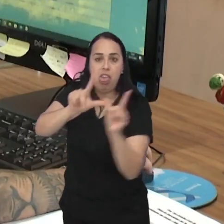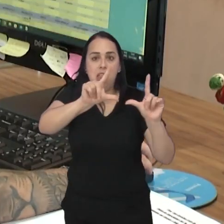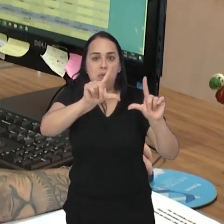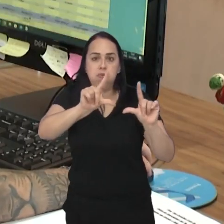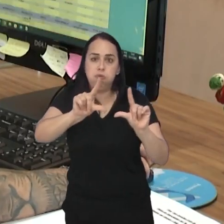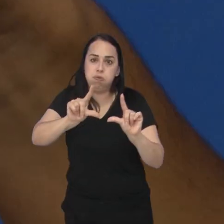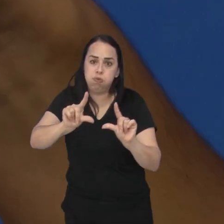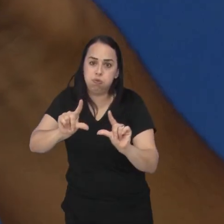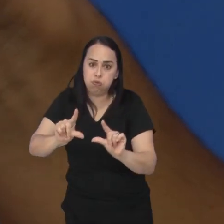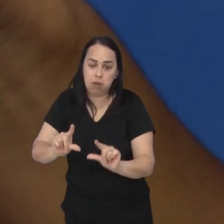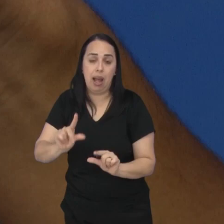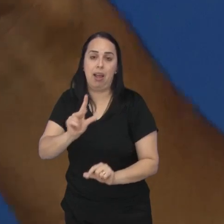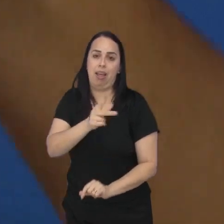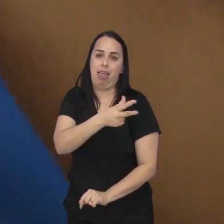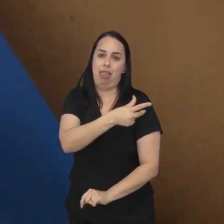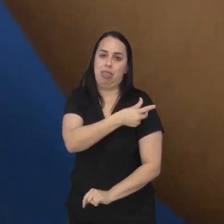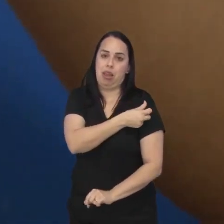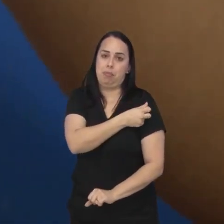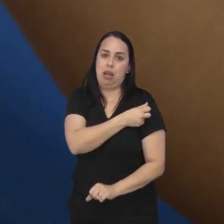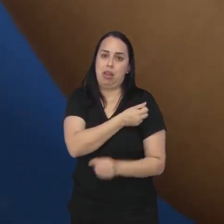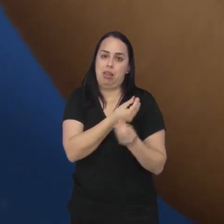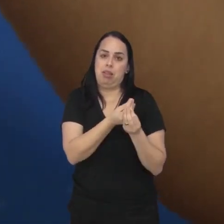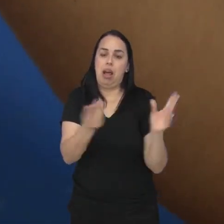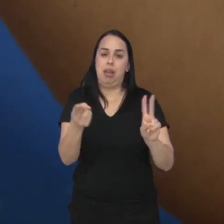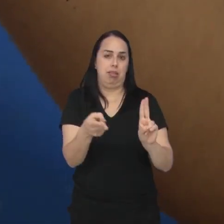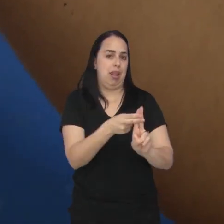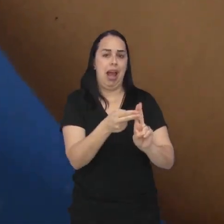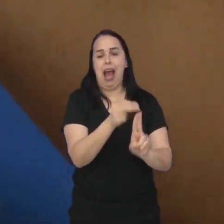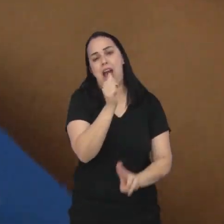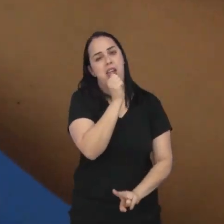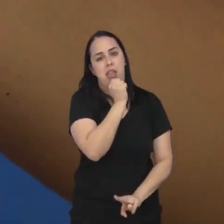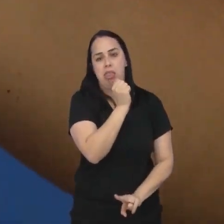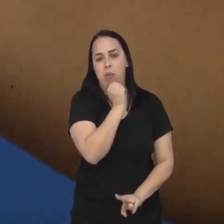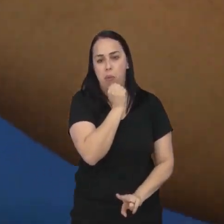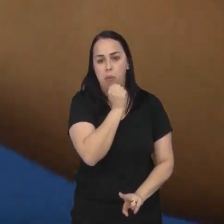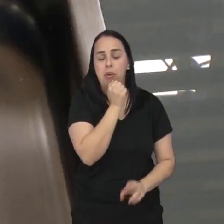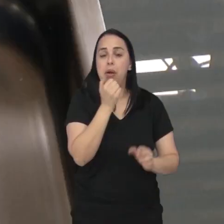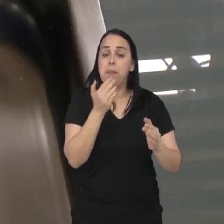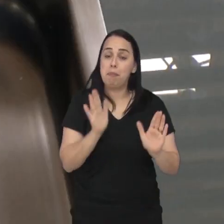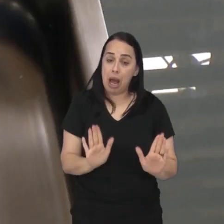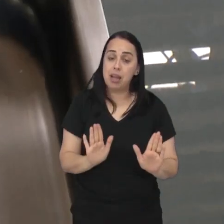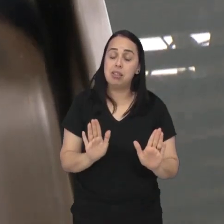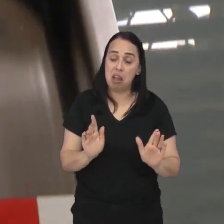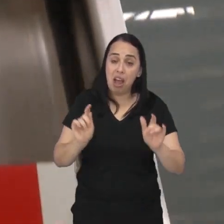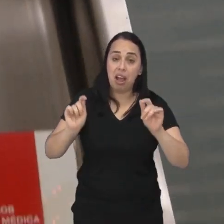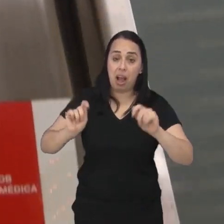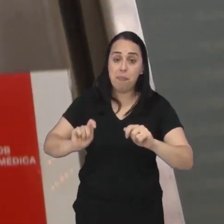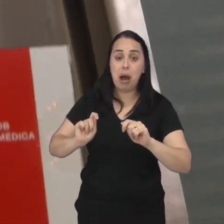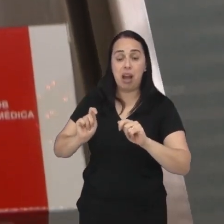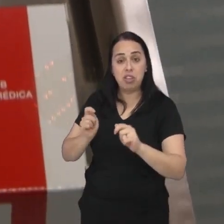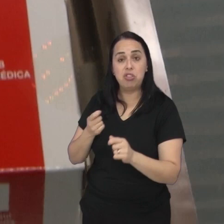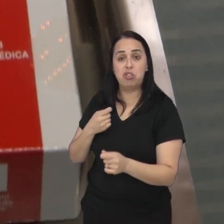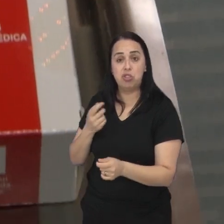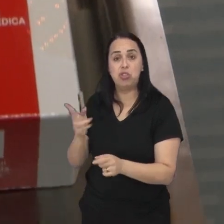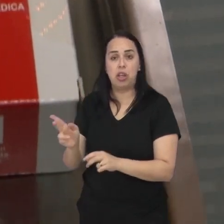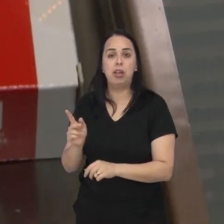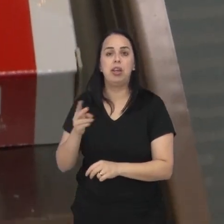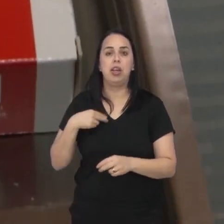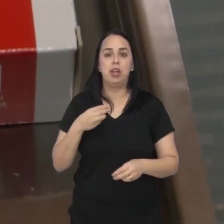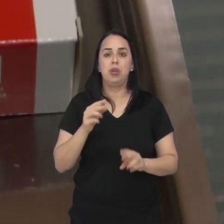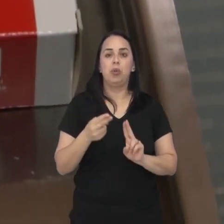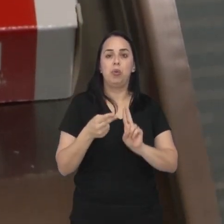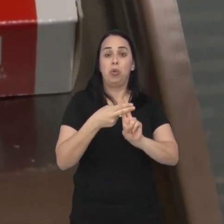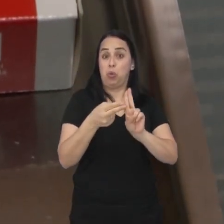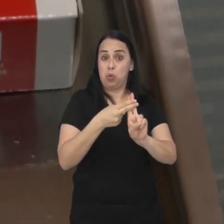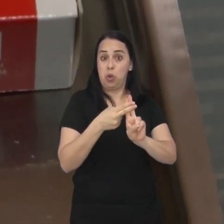por dengue. O imunizante ainda não está disponível na rede pública de saúde, porém é possível que ela seja disponibilizada